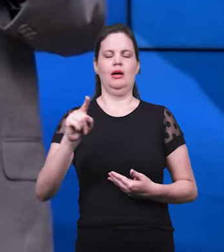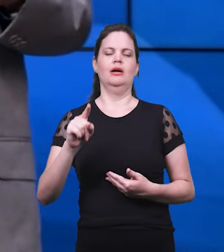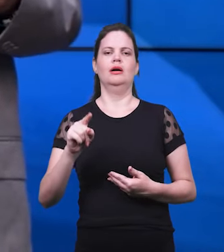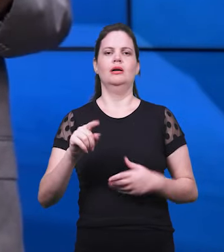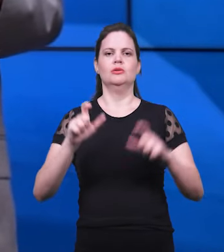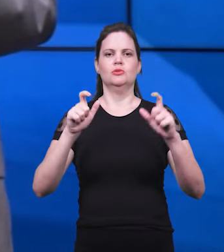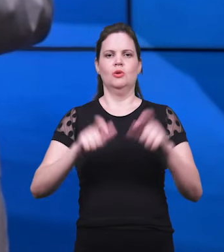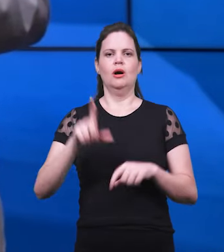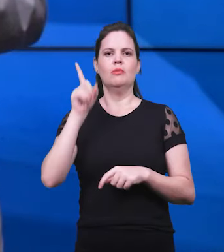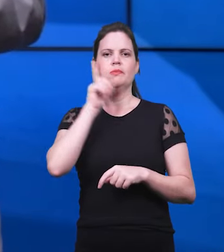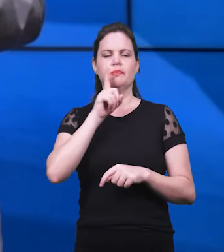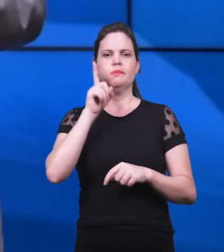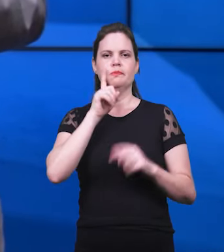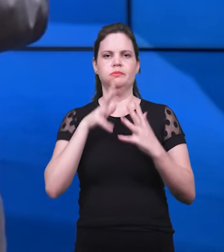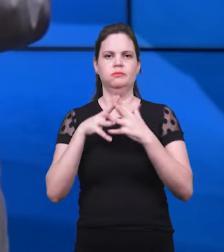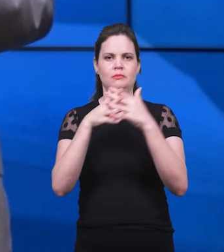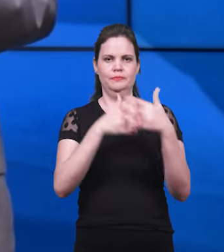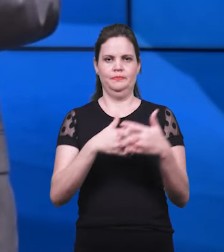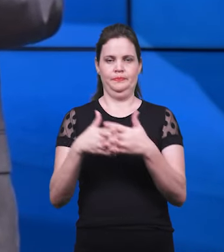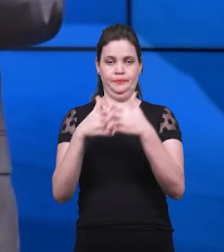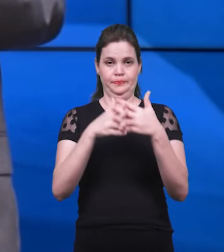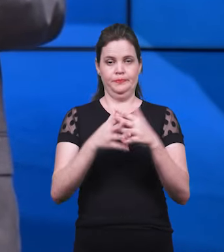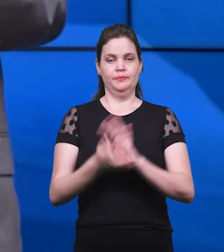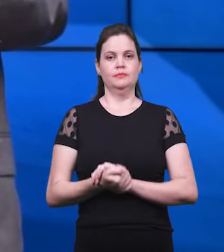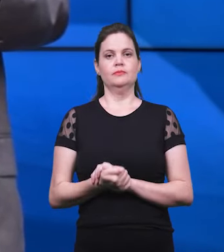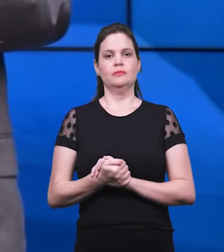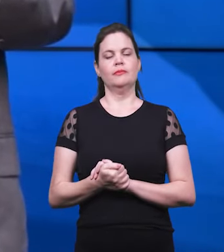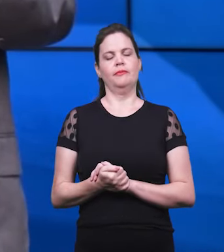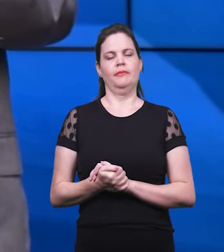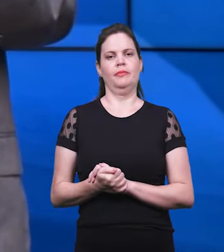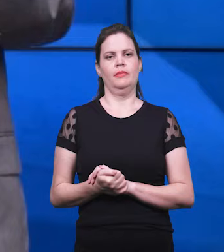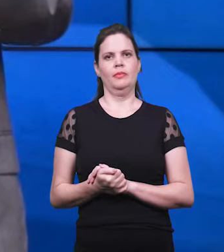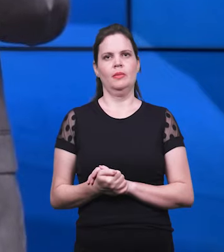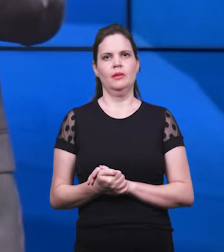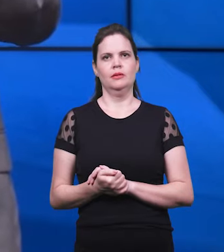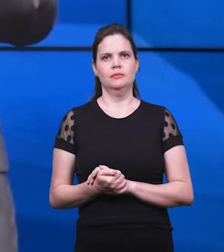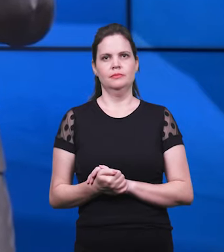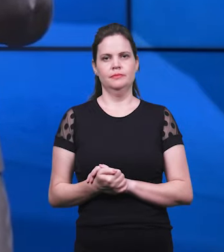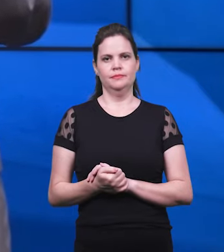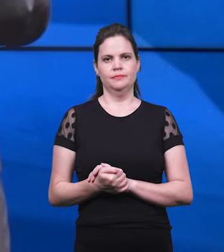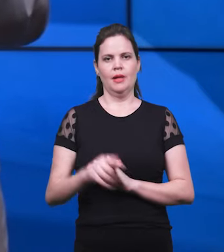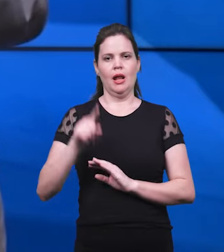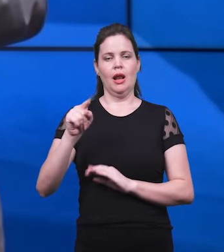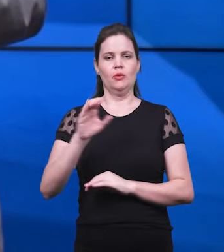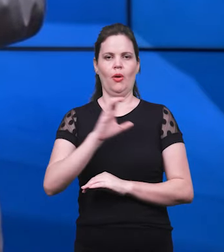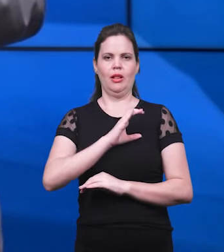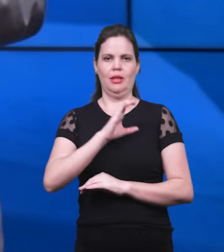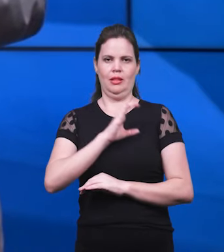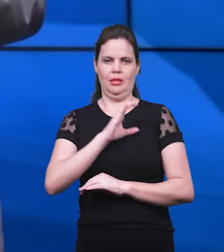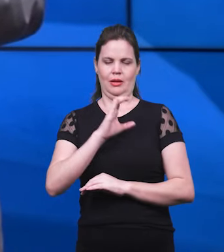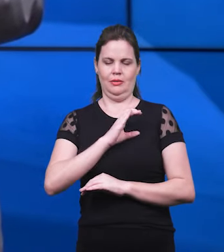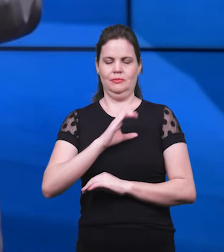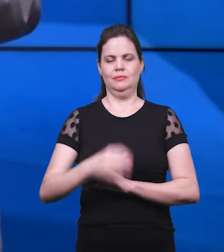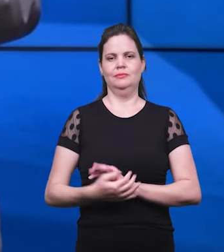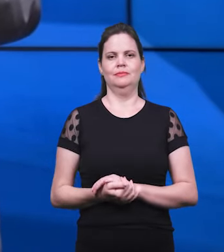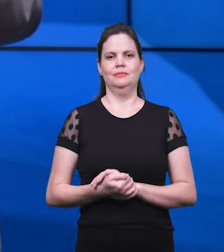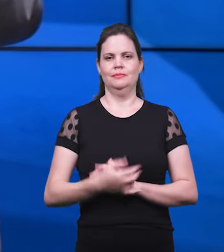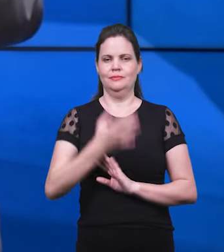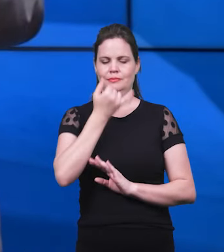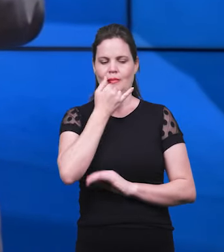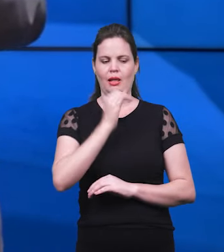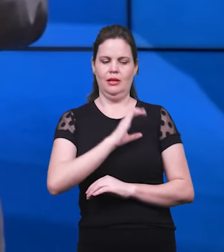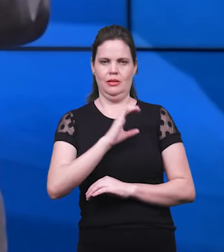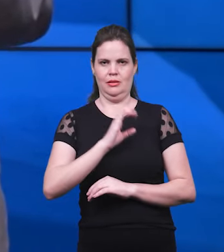Oliveira. Ele pertence a nossa, é um jovem, pertence à nossa igreja ali em Toronto, no Canadá. E nós, então, vamos